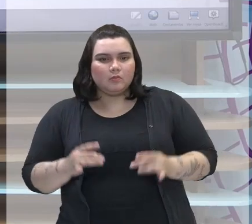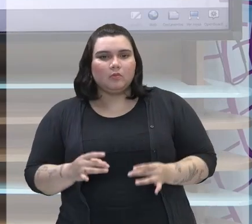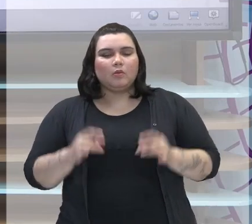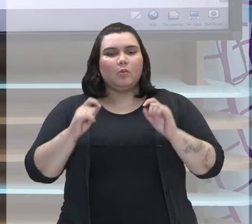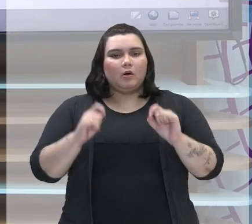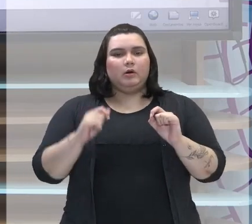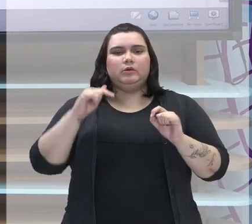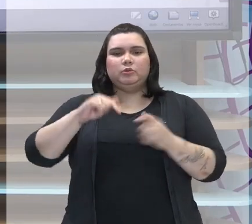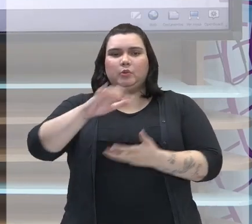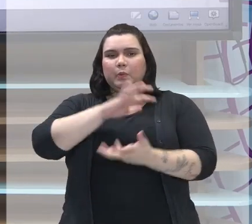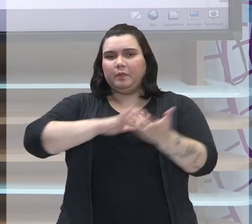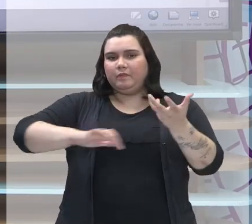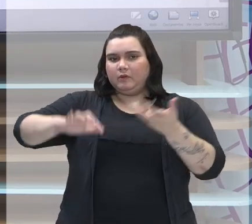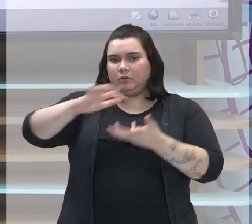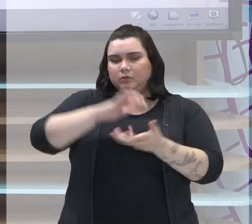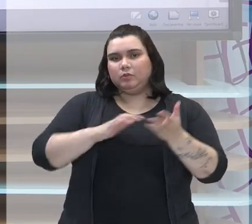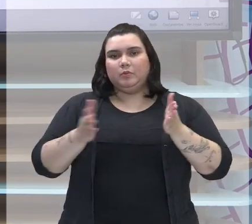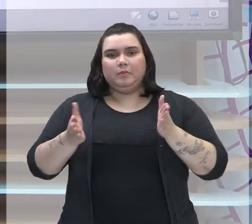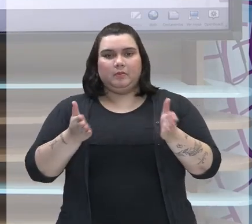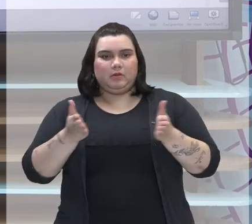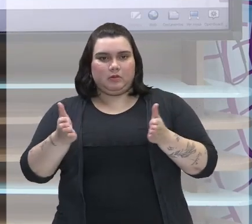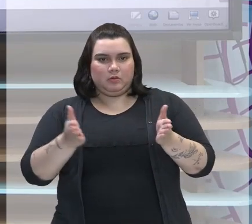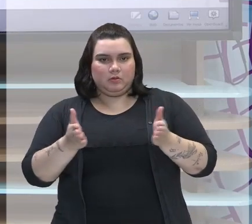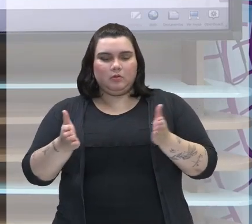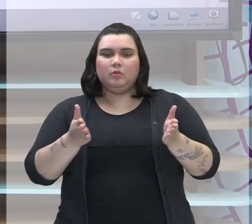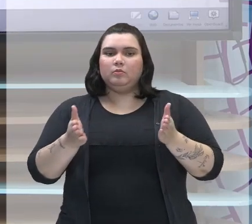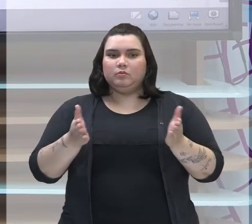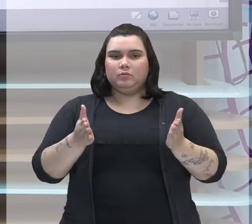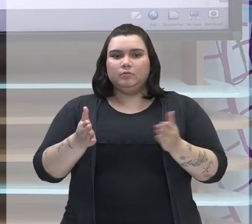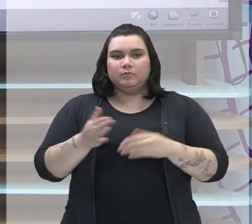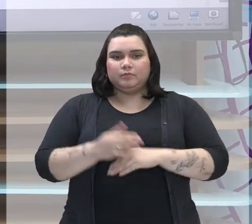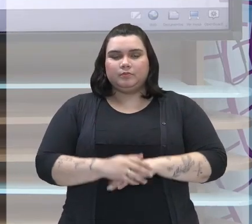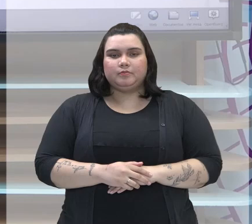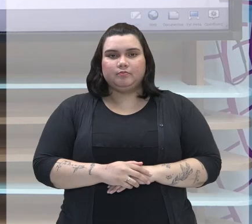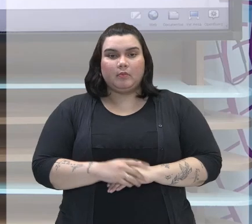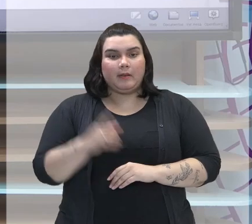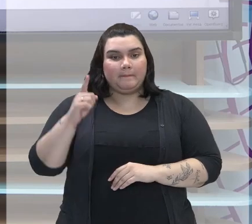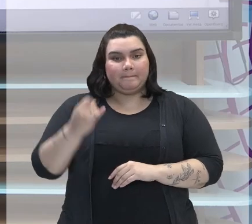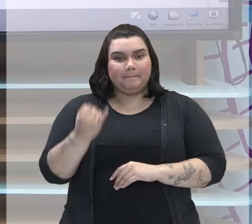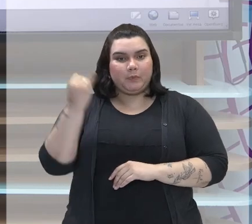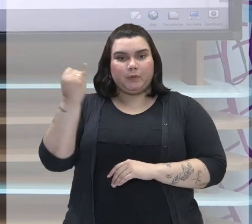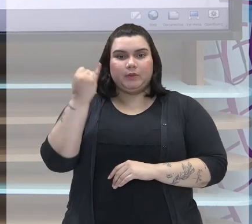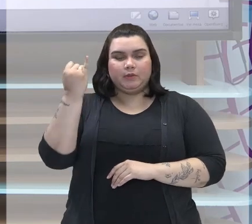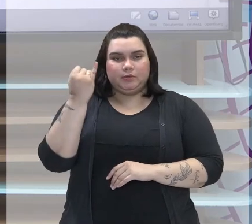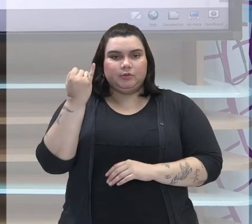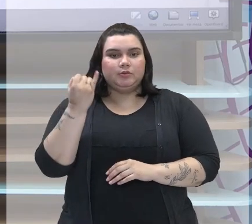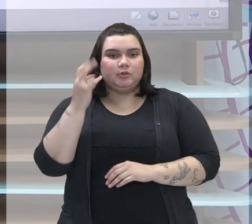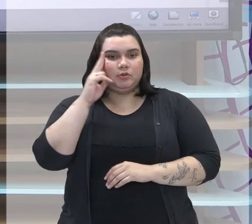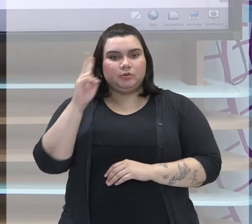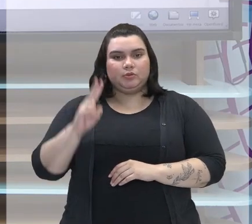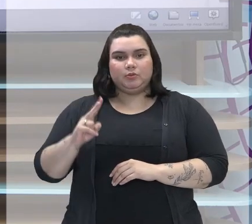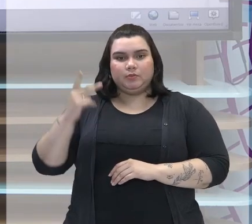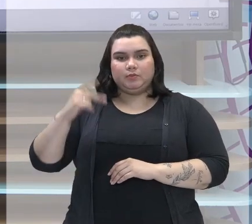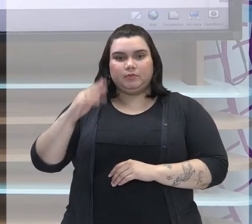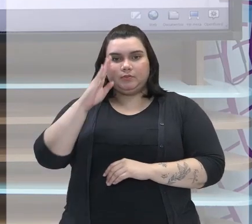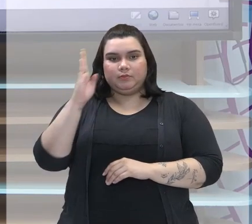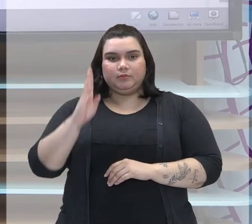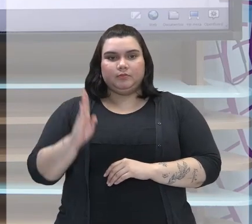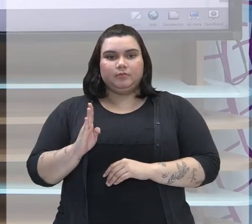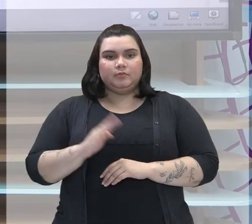e vindas desse período, que é um período extremamente importante da história do Brasil.